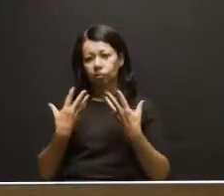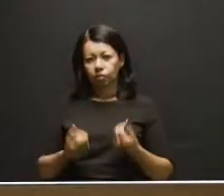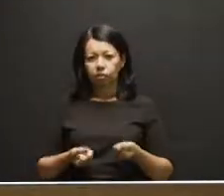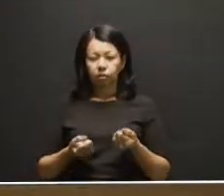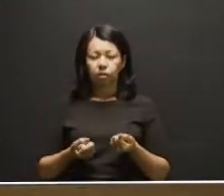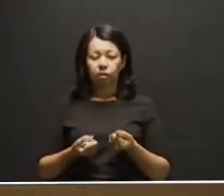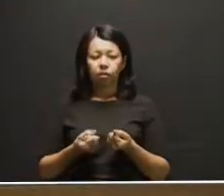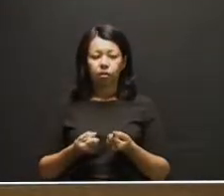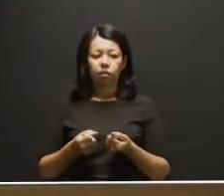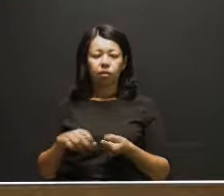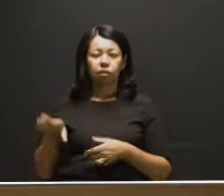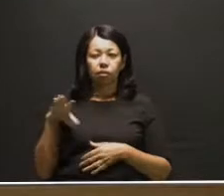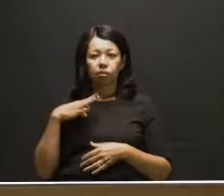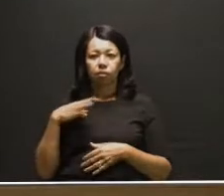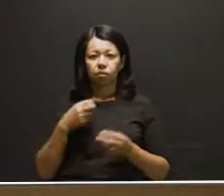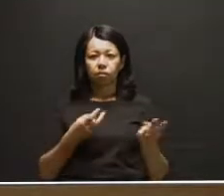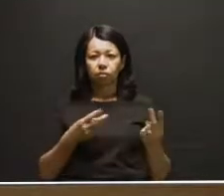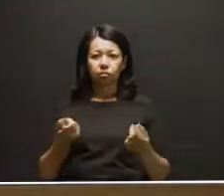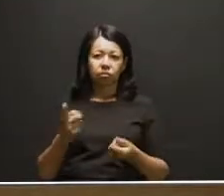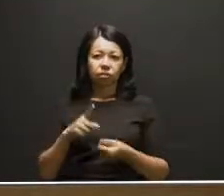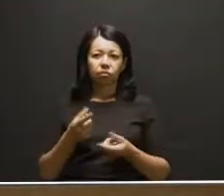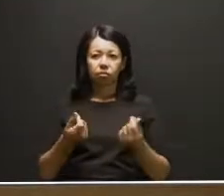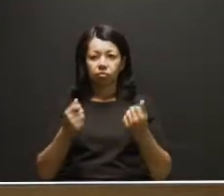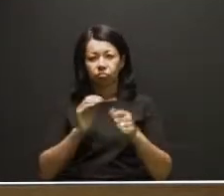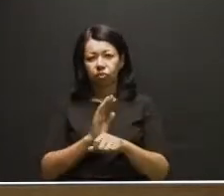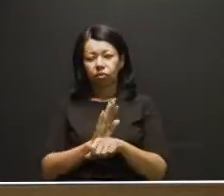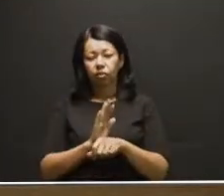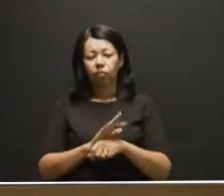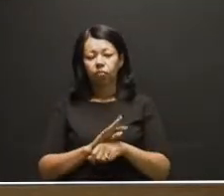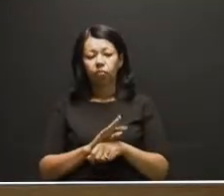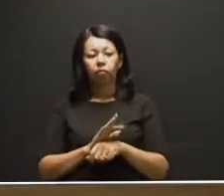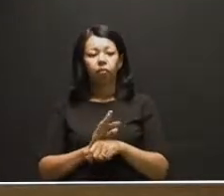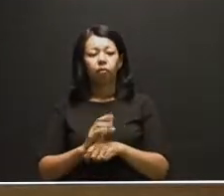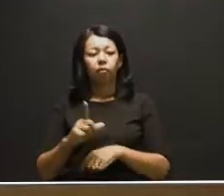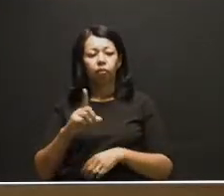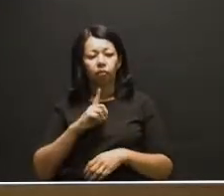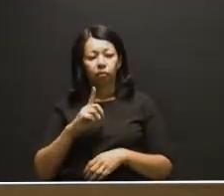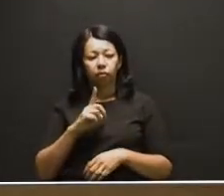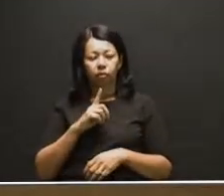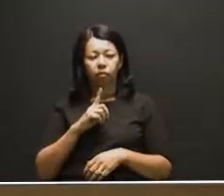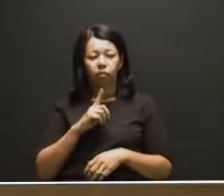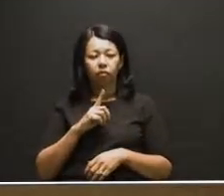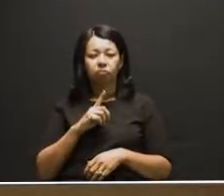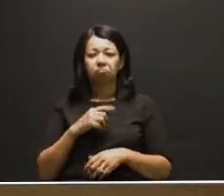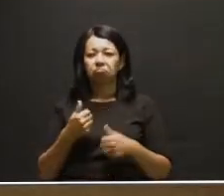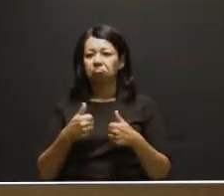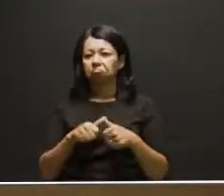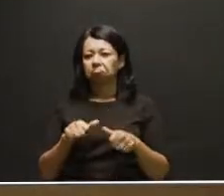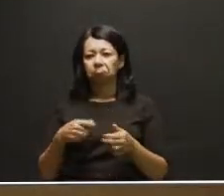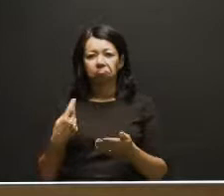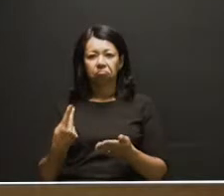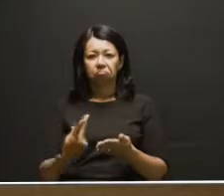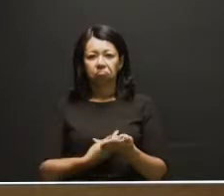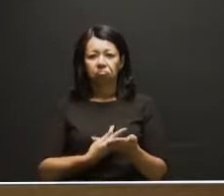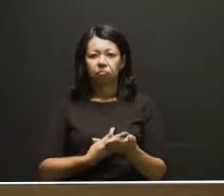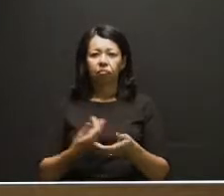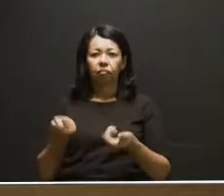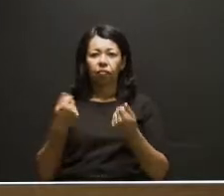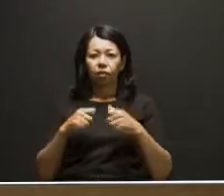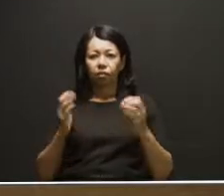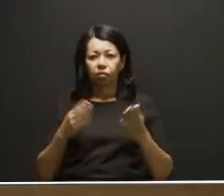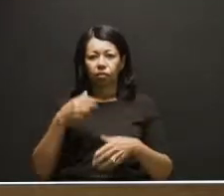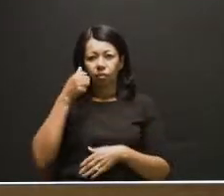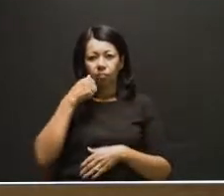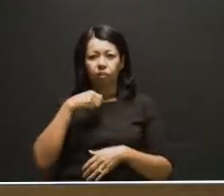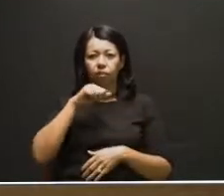que o município com este recurso que têm com a estrutura que tem antes de um caminho completamente errado recebemos agora uma das